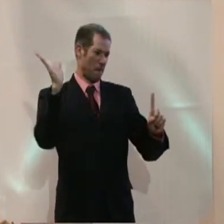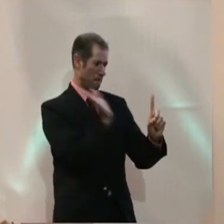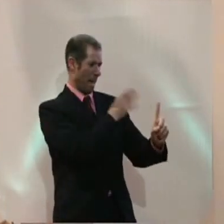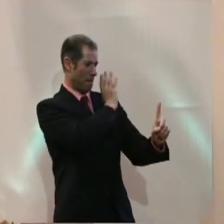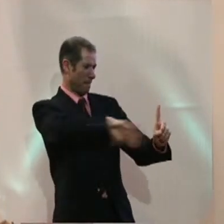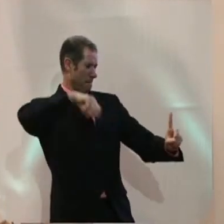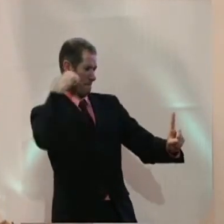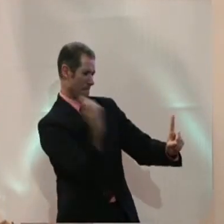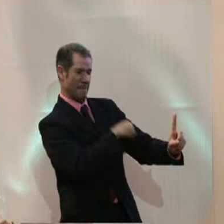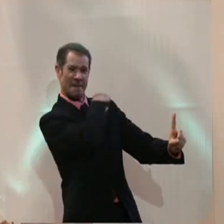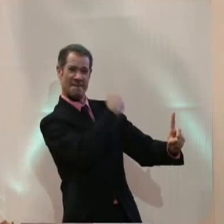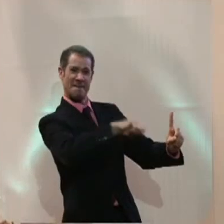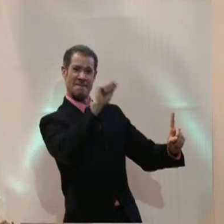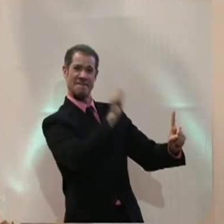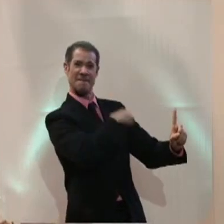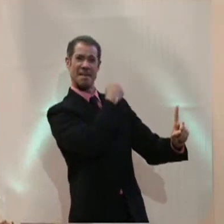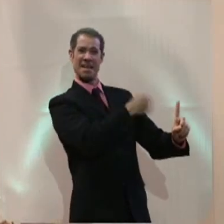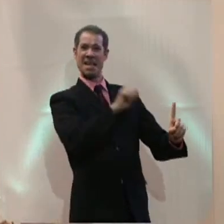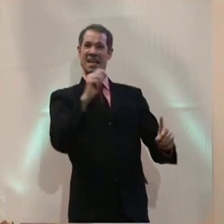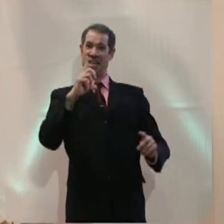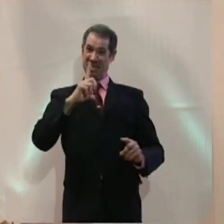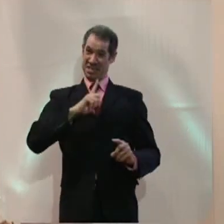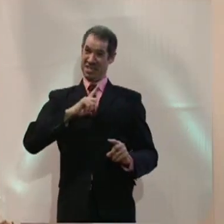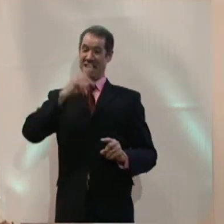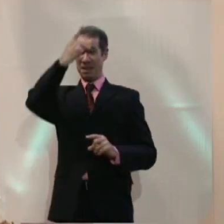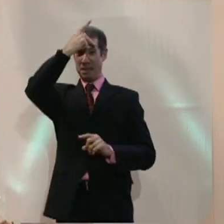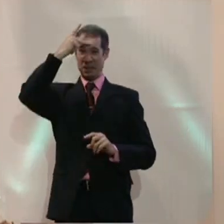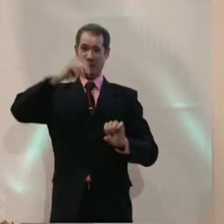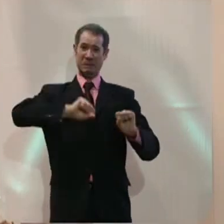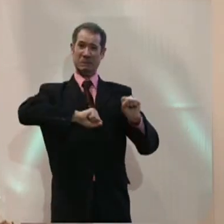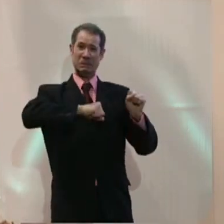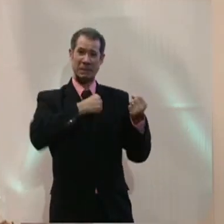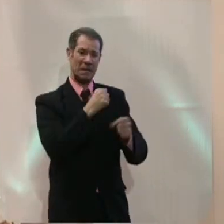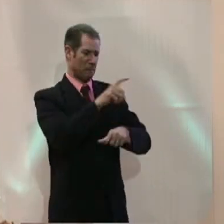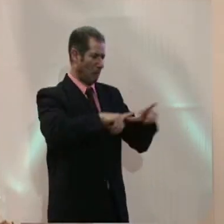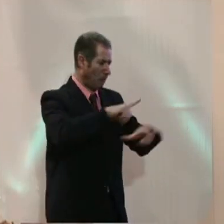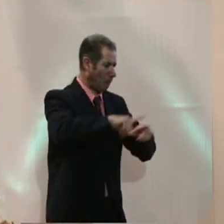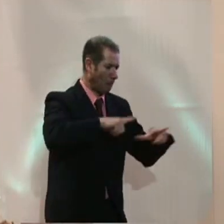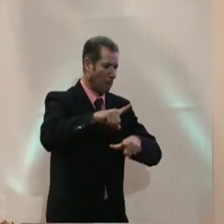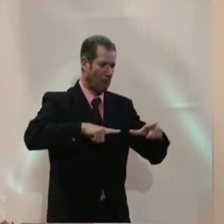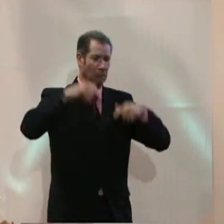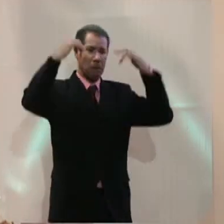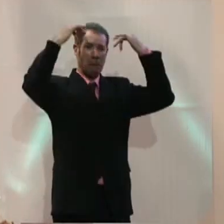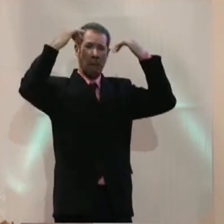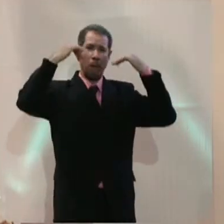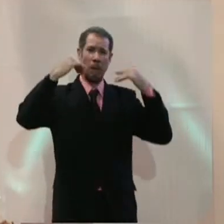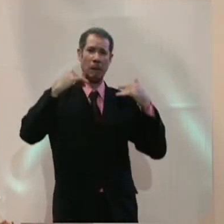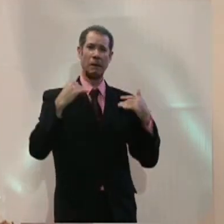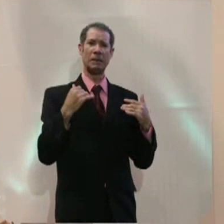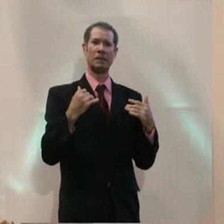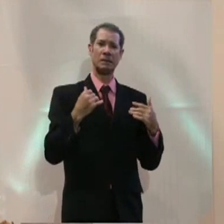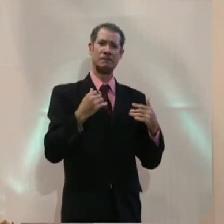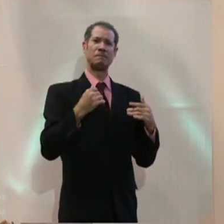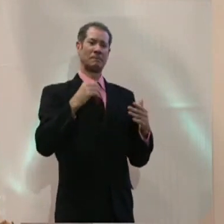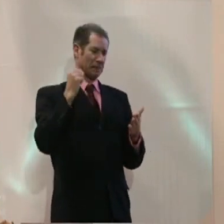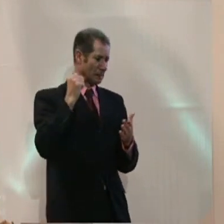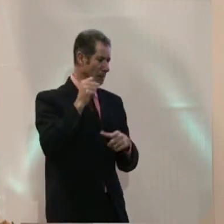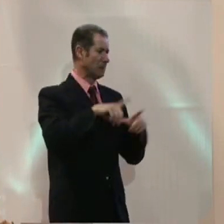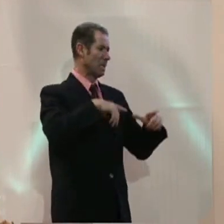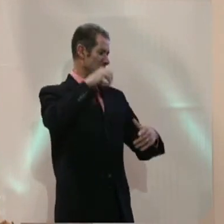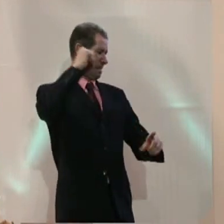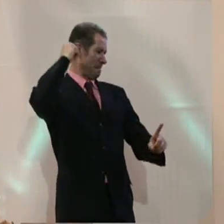chibatadas. Eles tinham aquelas pessoas que os forçavam aos trabalhos, que dobravam as suas cargas,